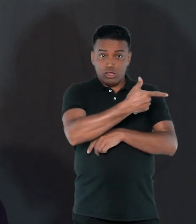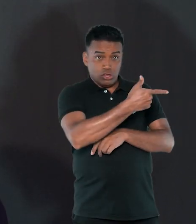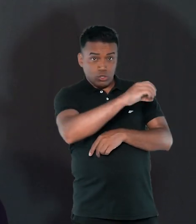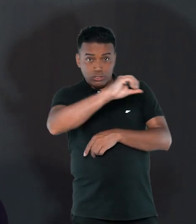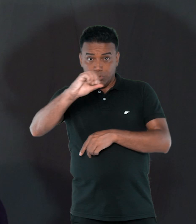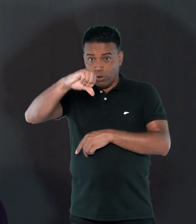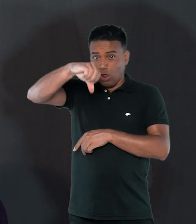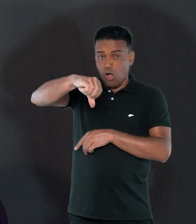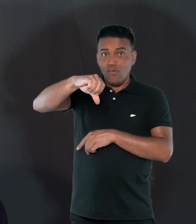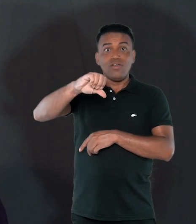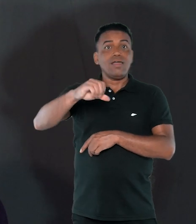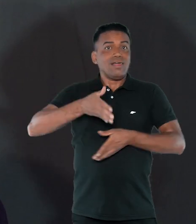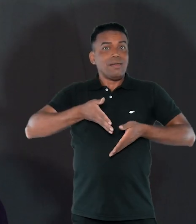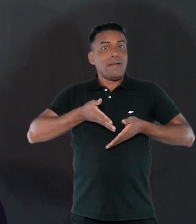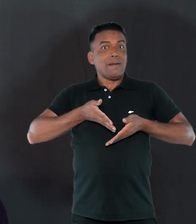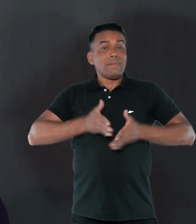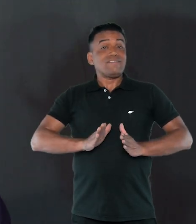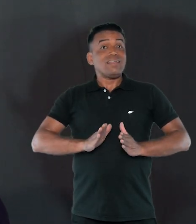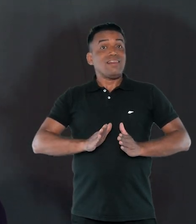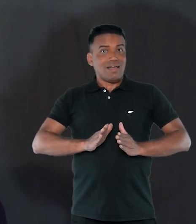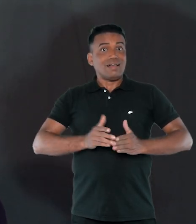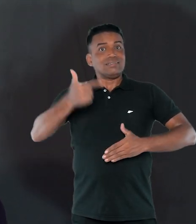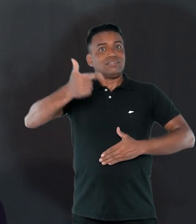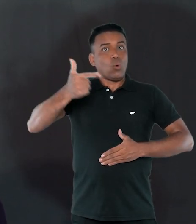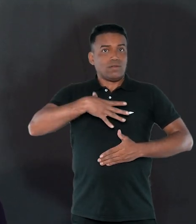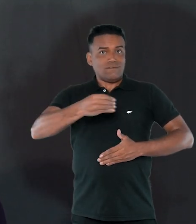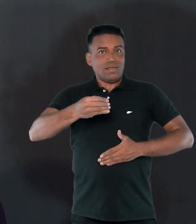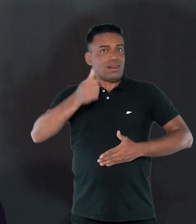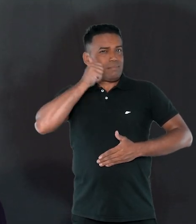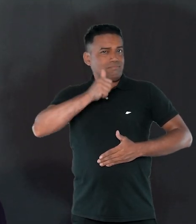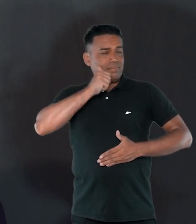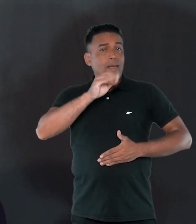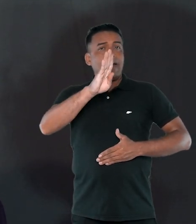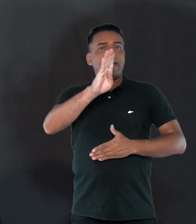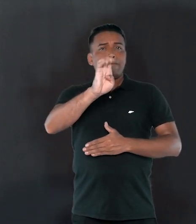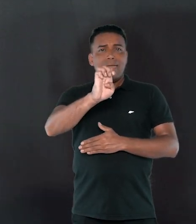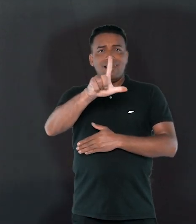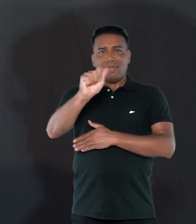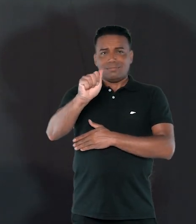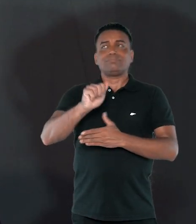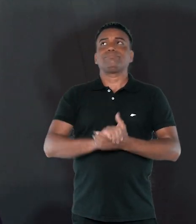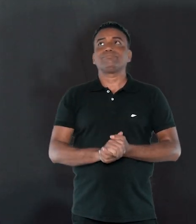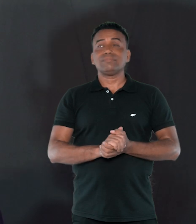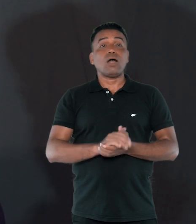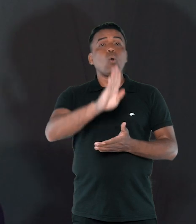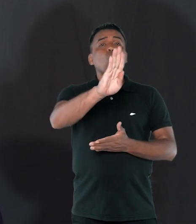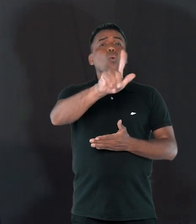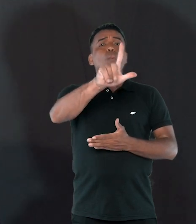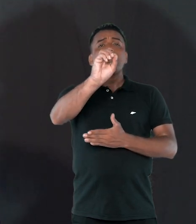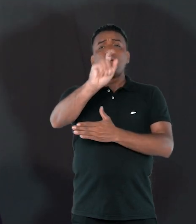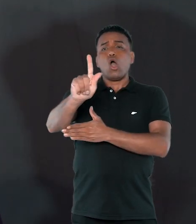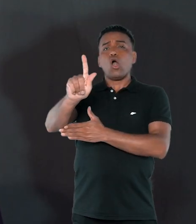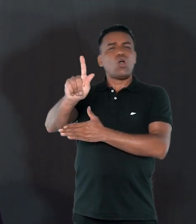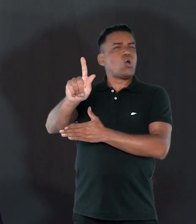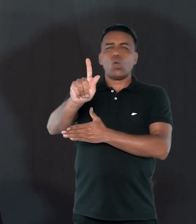eu estava amamentando a minha segunda filha, a Bela, e os blogs estavam muito, assim,